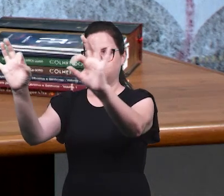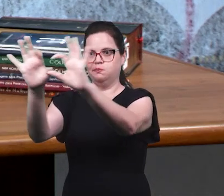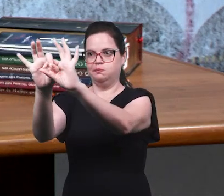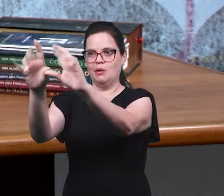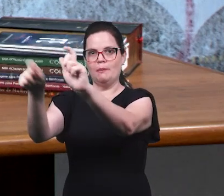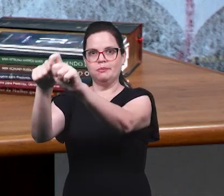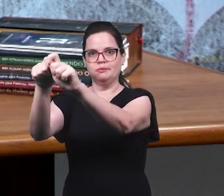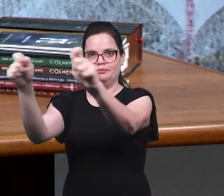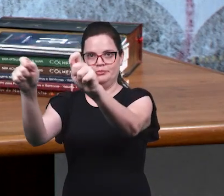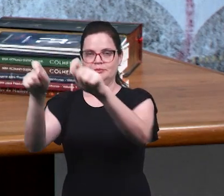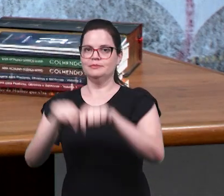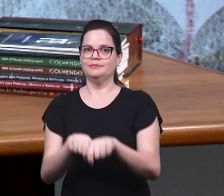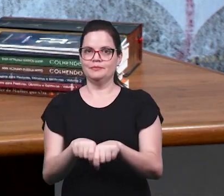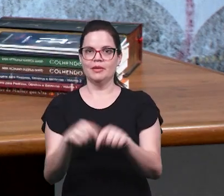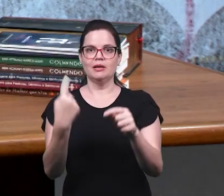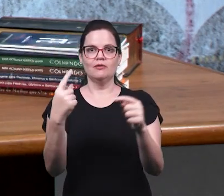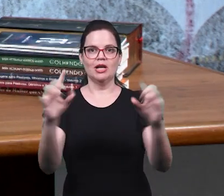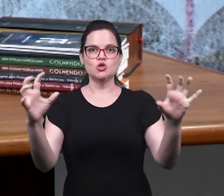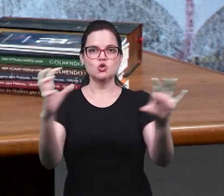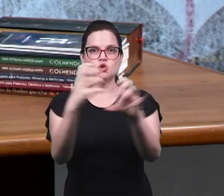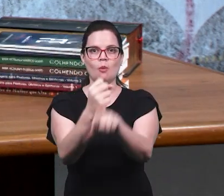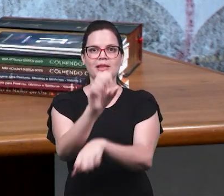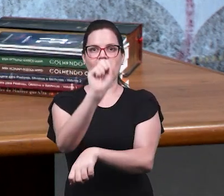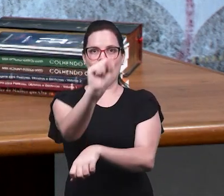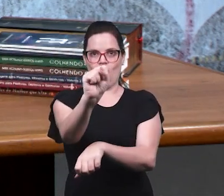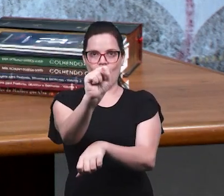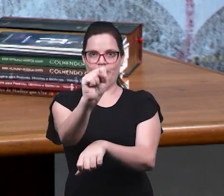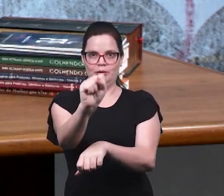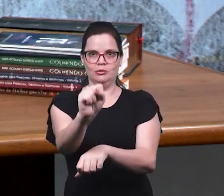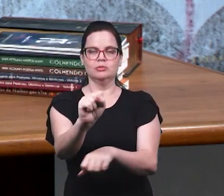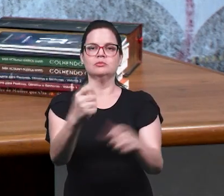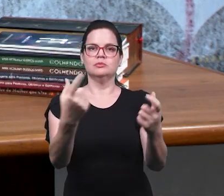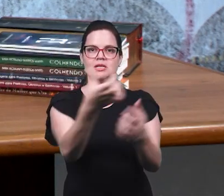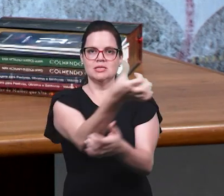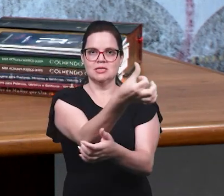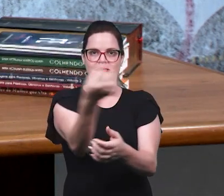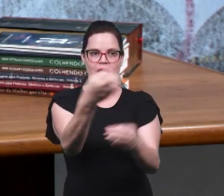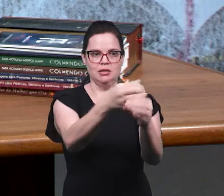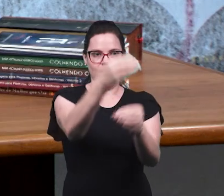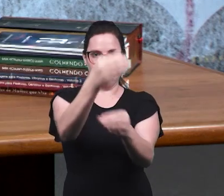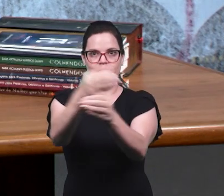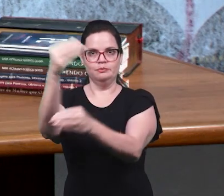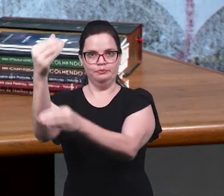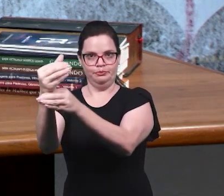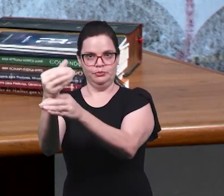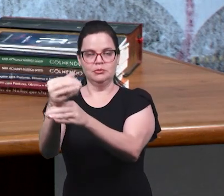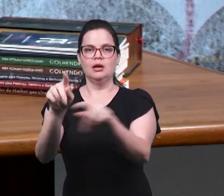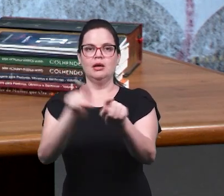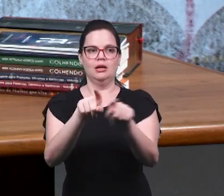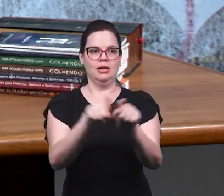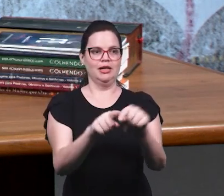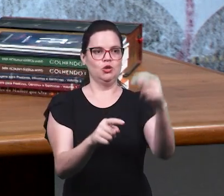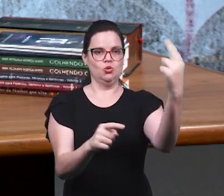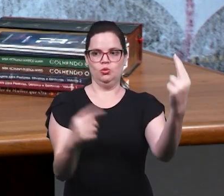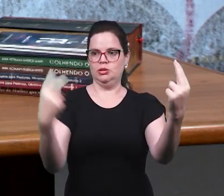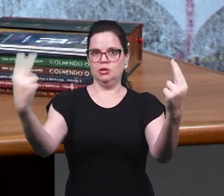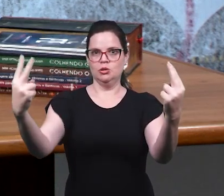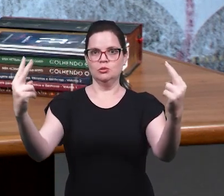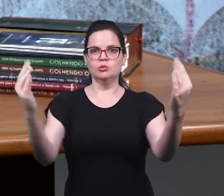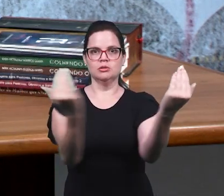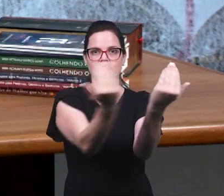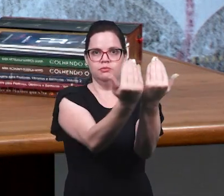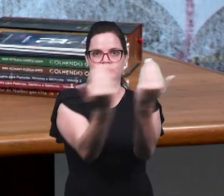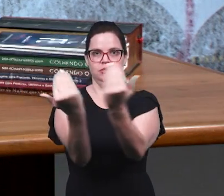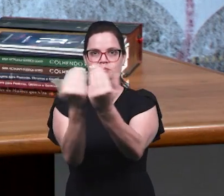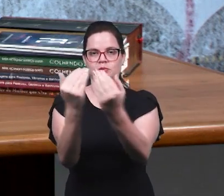8 tábuas com as suas bases de prata, 16 bases, 2 bases debaixo de uma